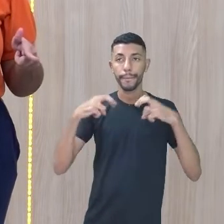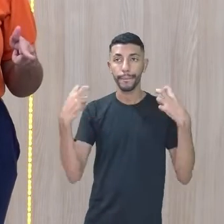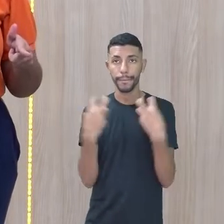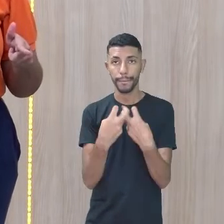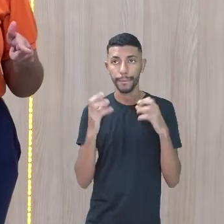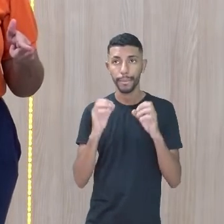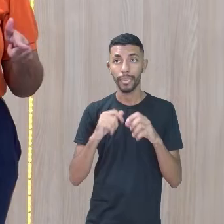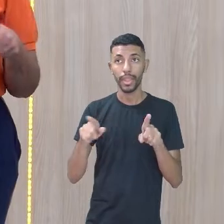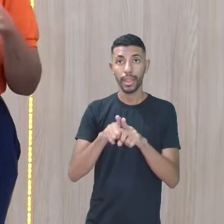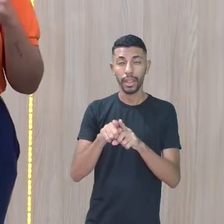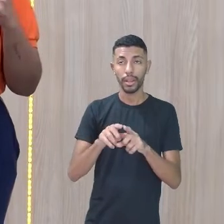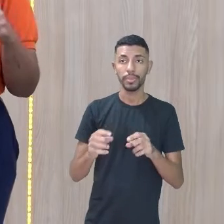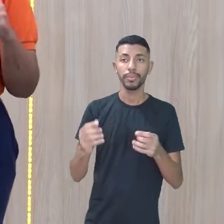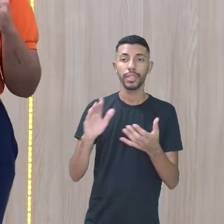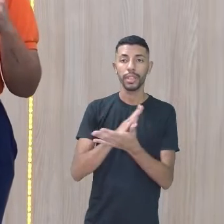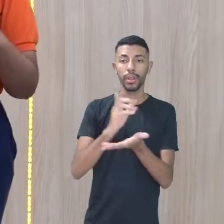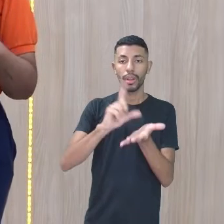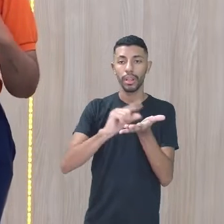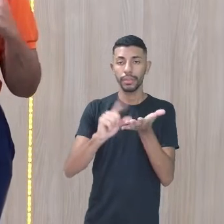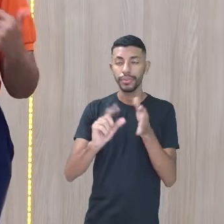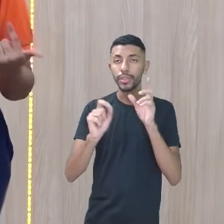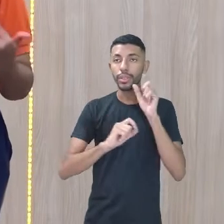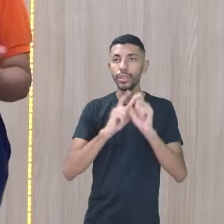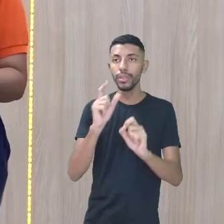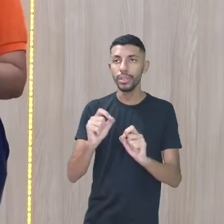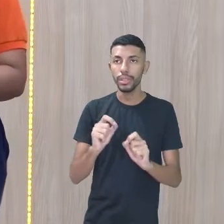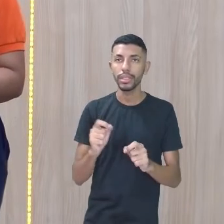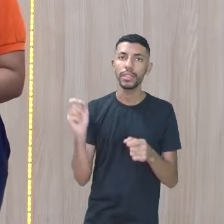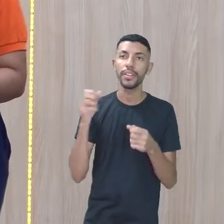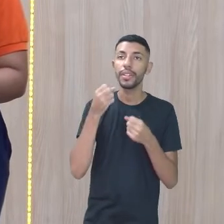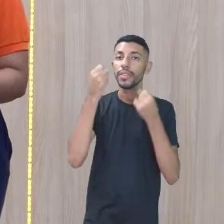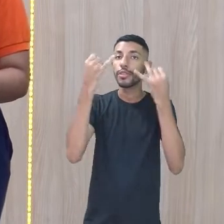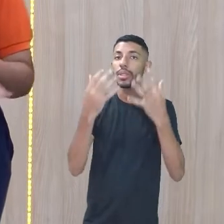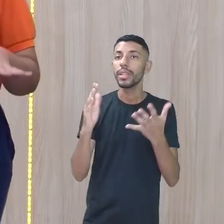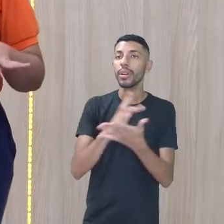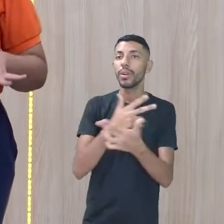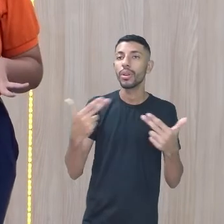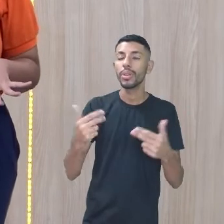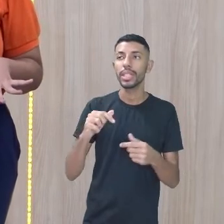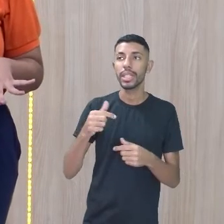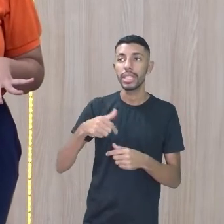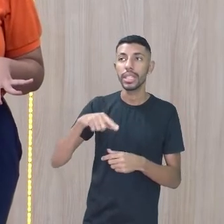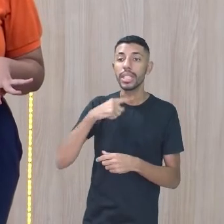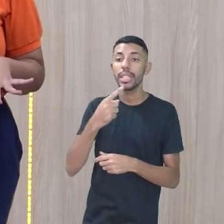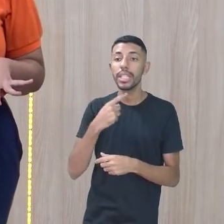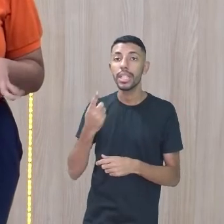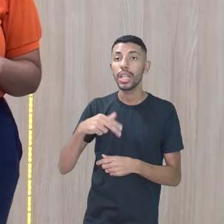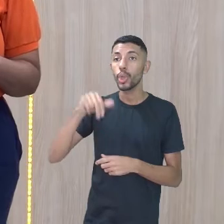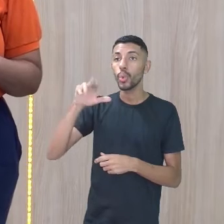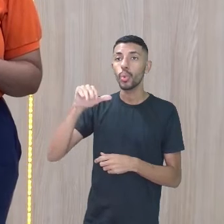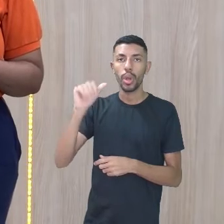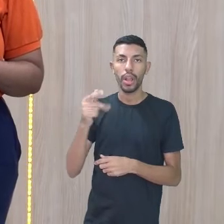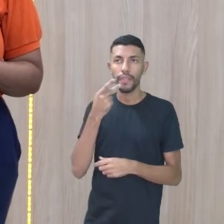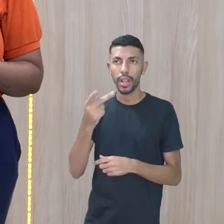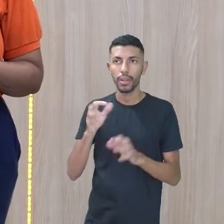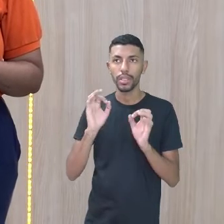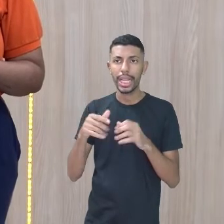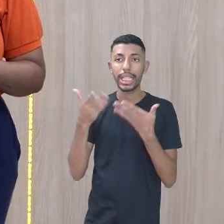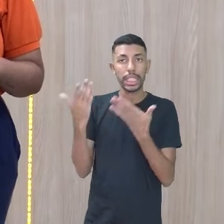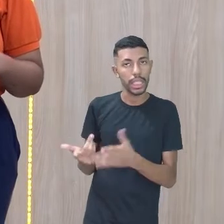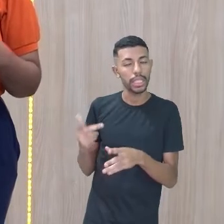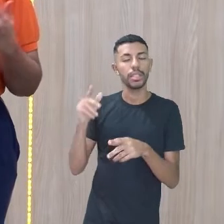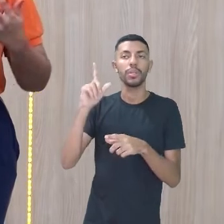em artigos científicos, dizer alguma coisa que ninguém nunca disse. E isso pode ser tarefa difícil, nem sempre é tão